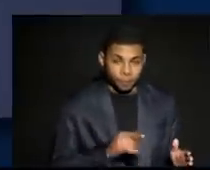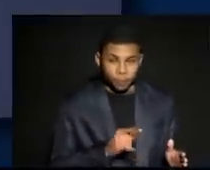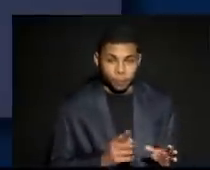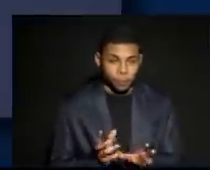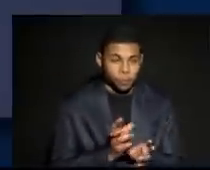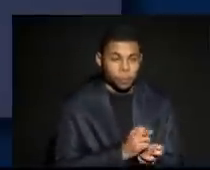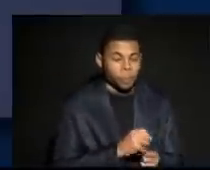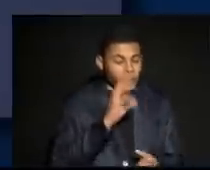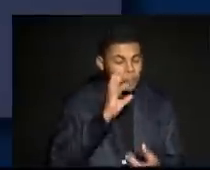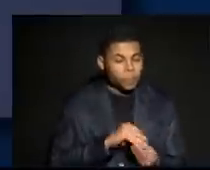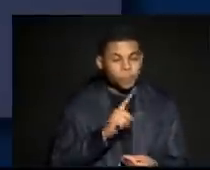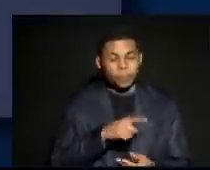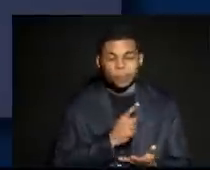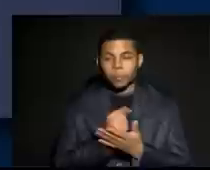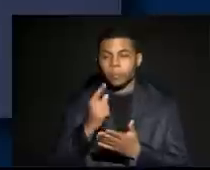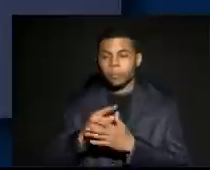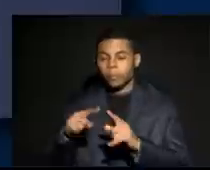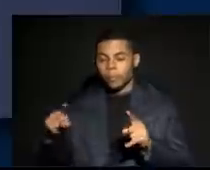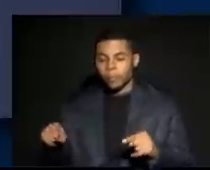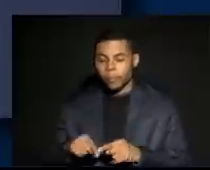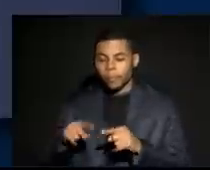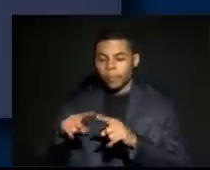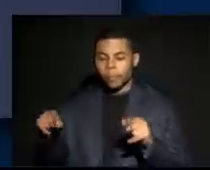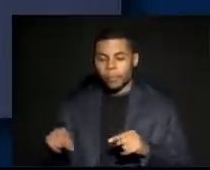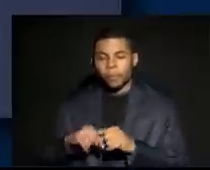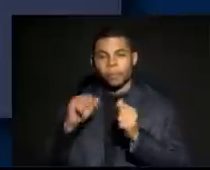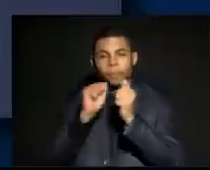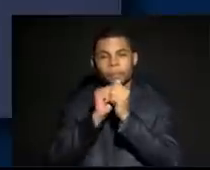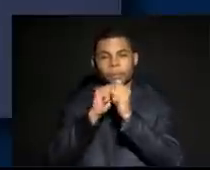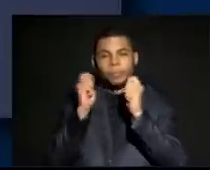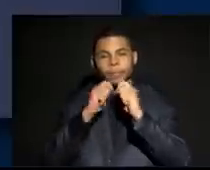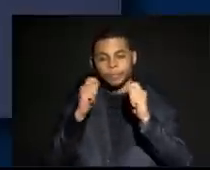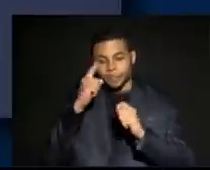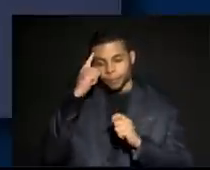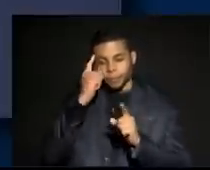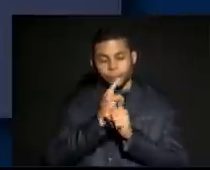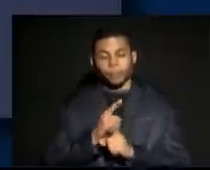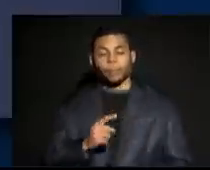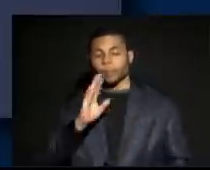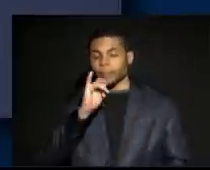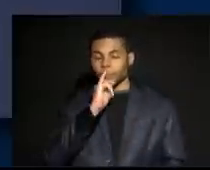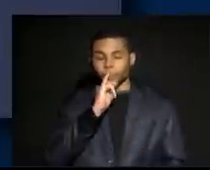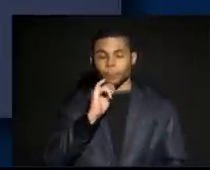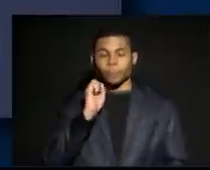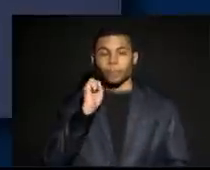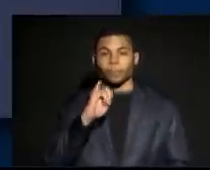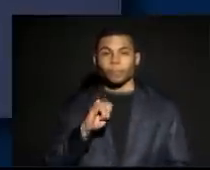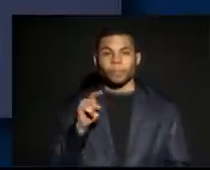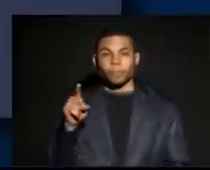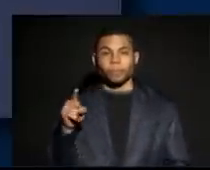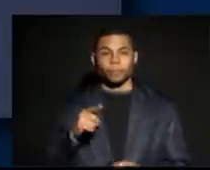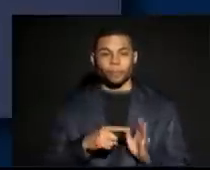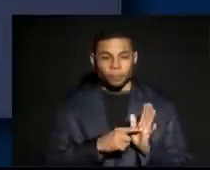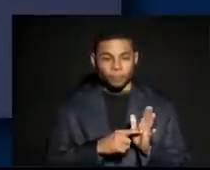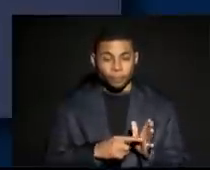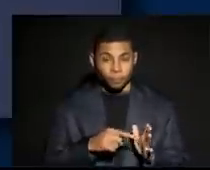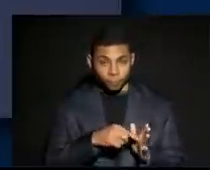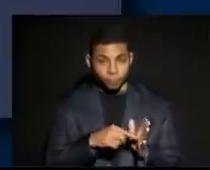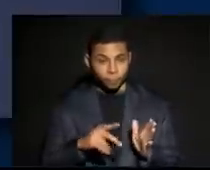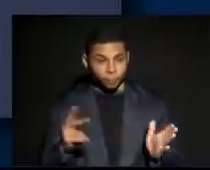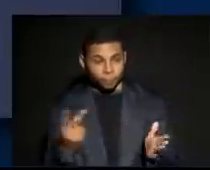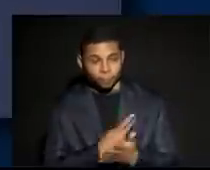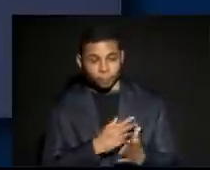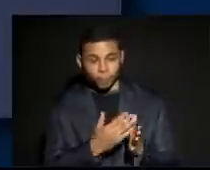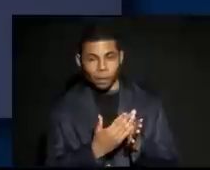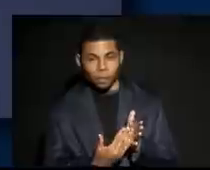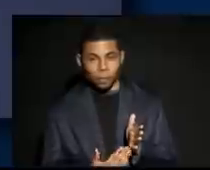terrenos que pertencem aos Estados as incorporadoras E e esse essa máquina deu uma uma uma rachada